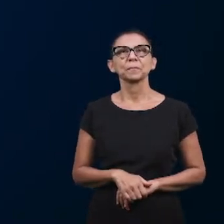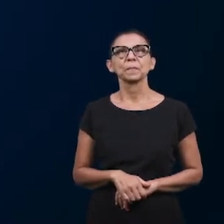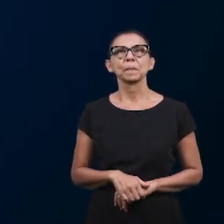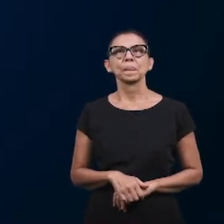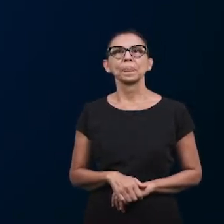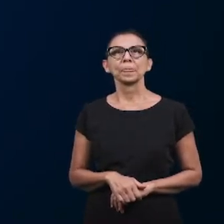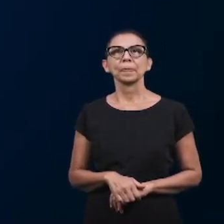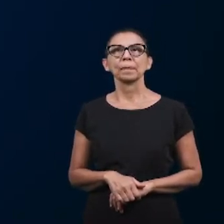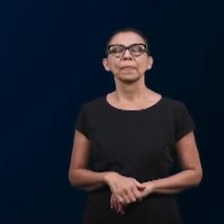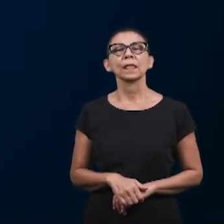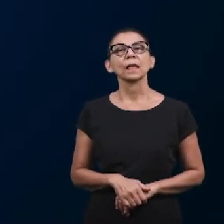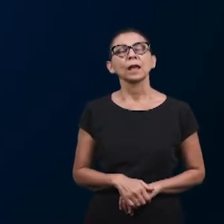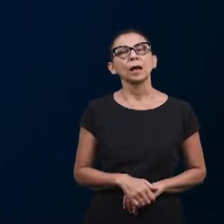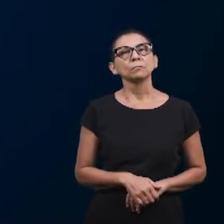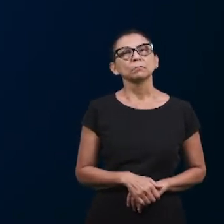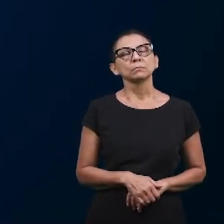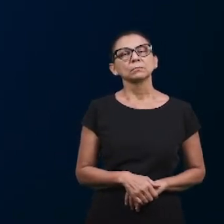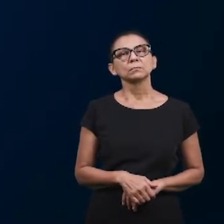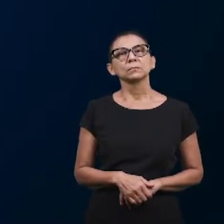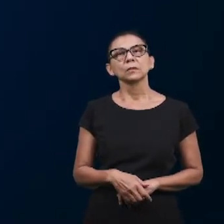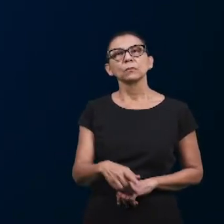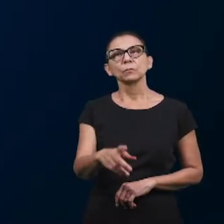a exponer